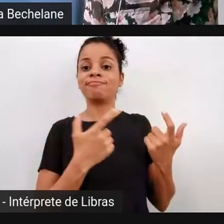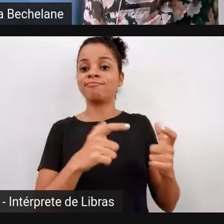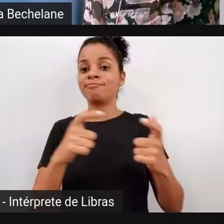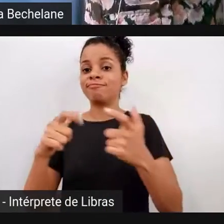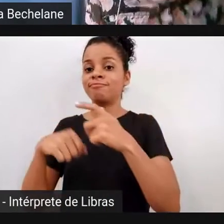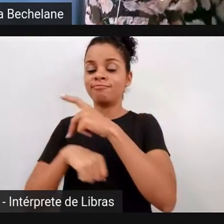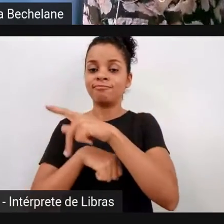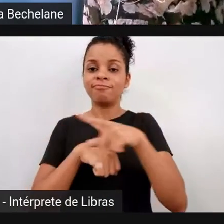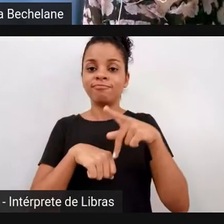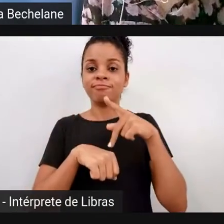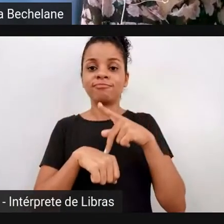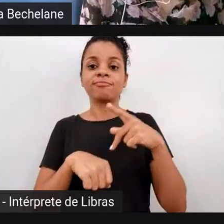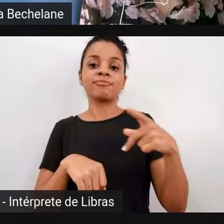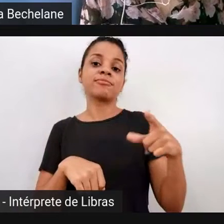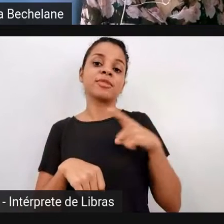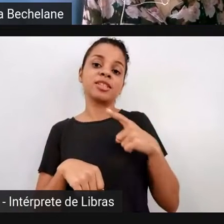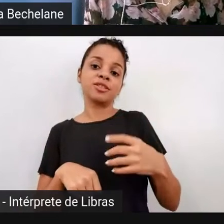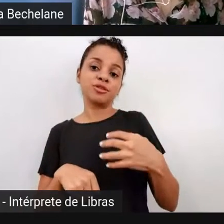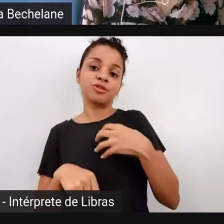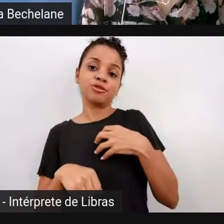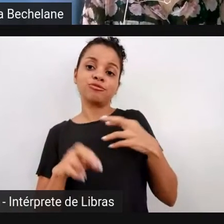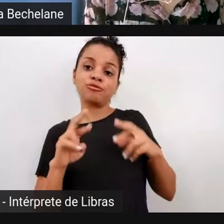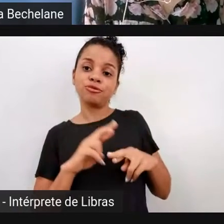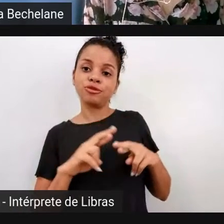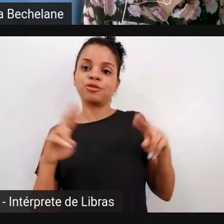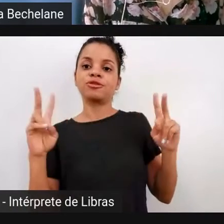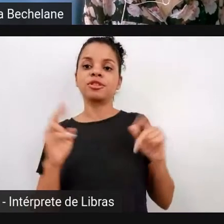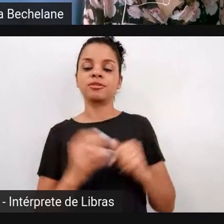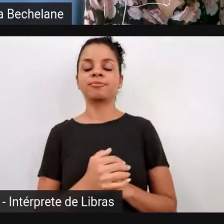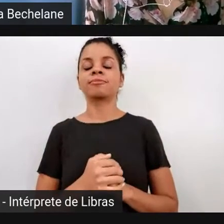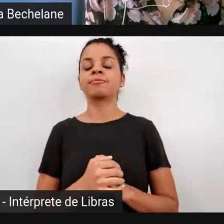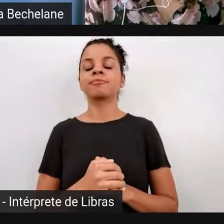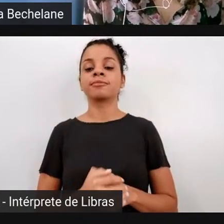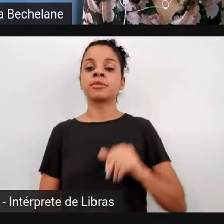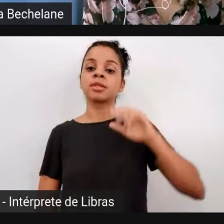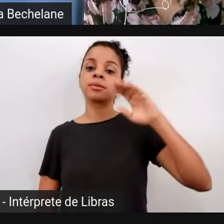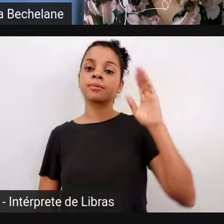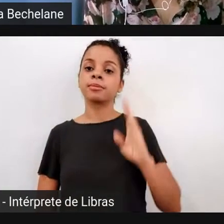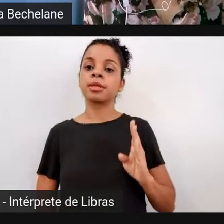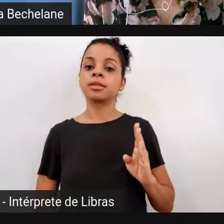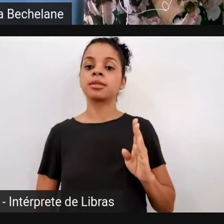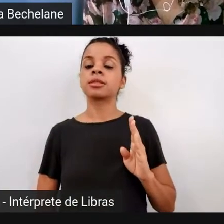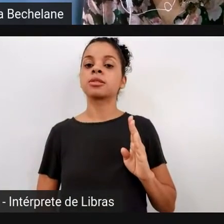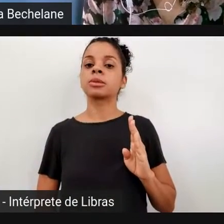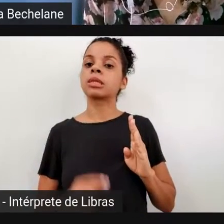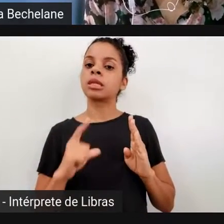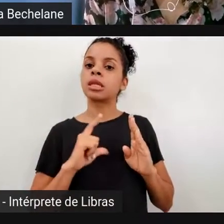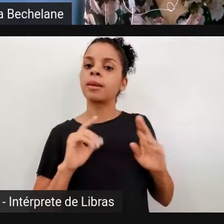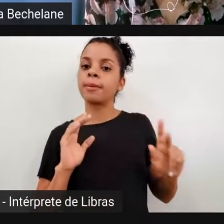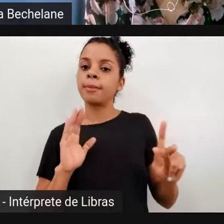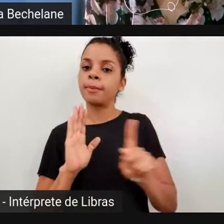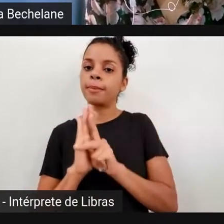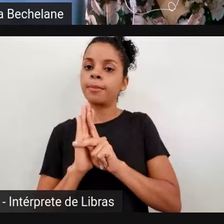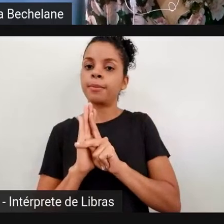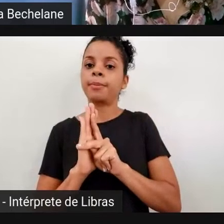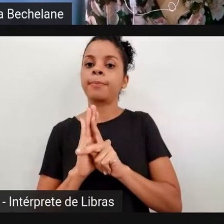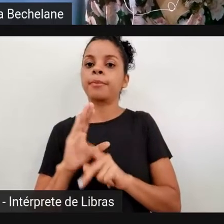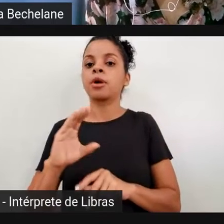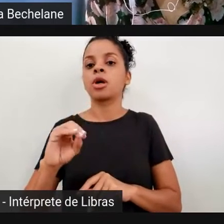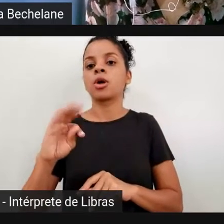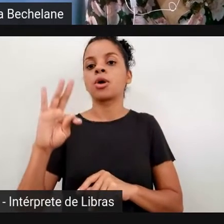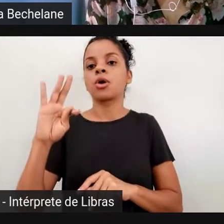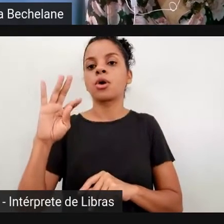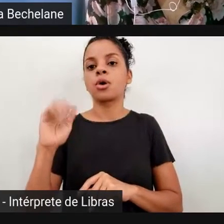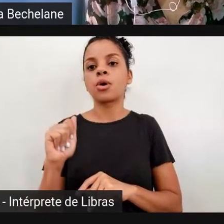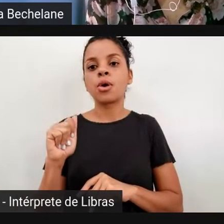forma de cotas diferentes. O Brasil é um caso típico de cotas que é